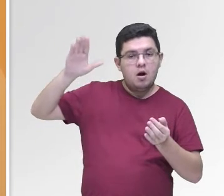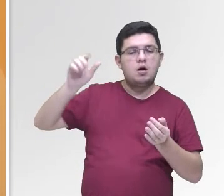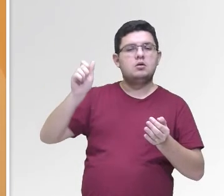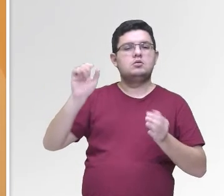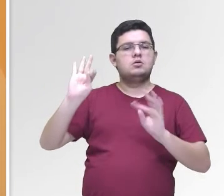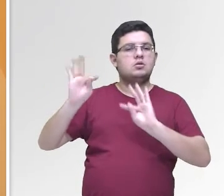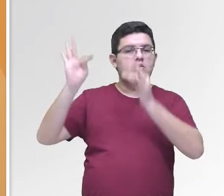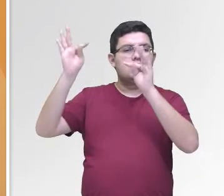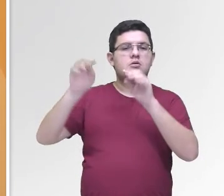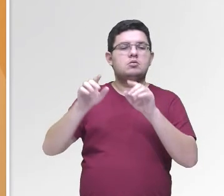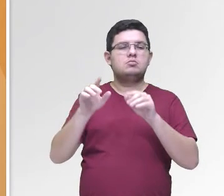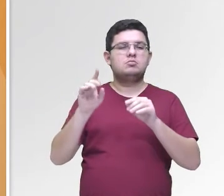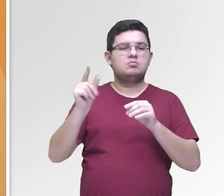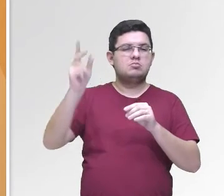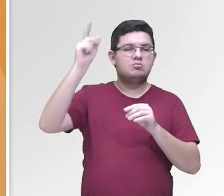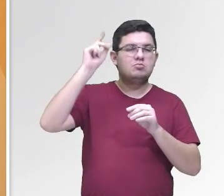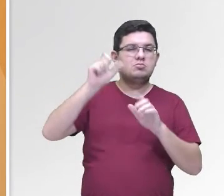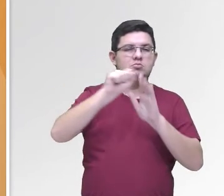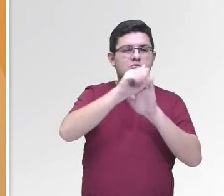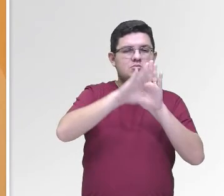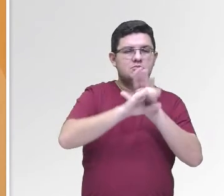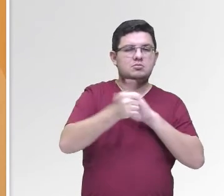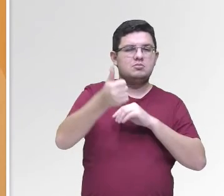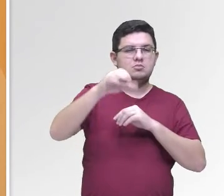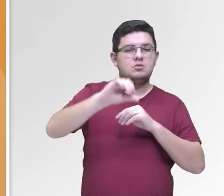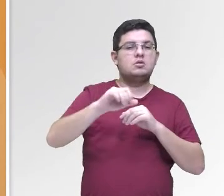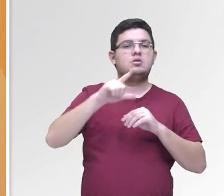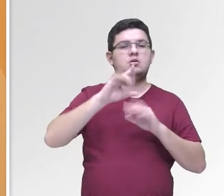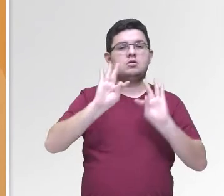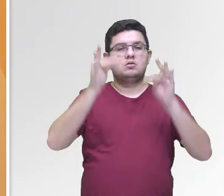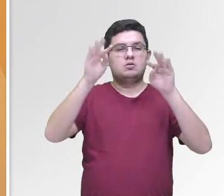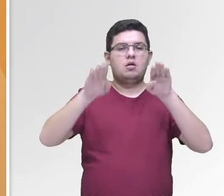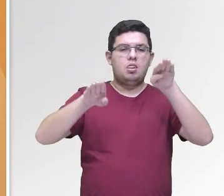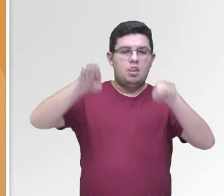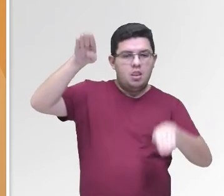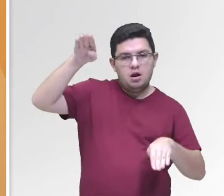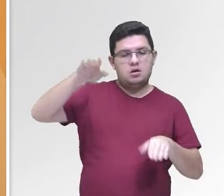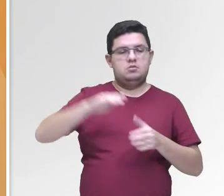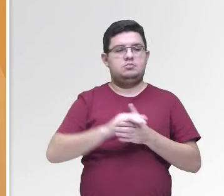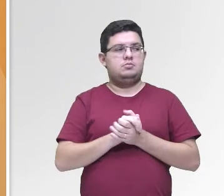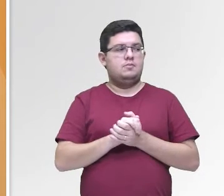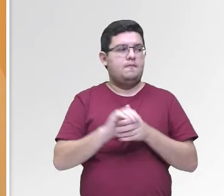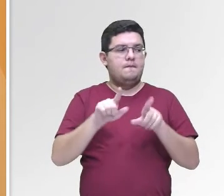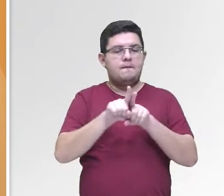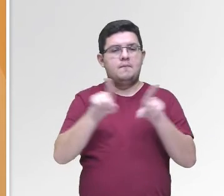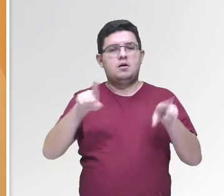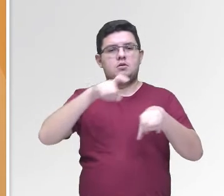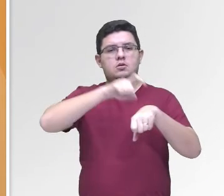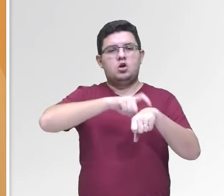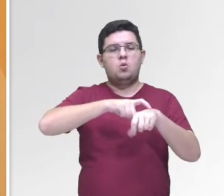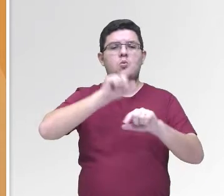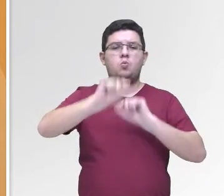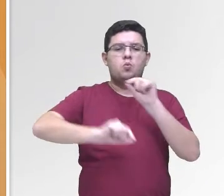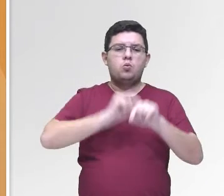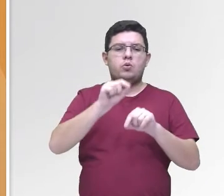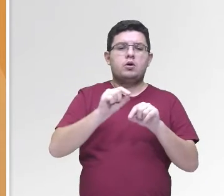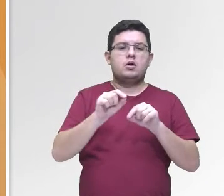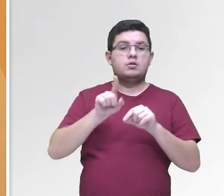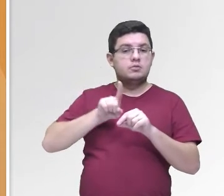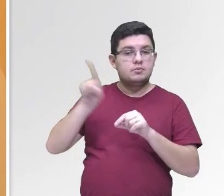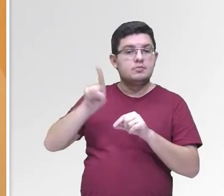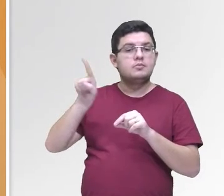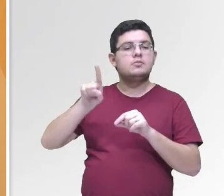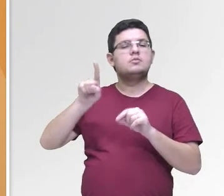muitas diferenças, tá? Mas, nessa época do capitalismo financeiro ou monopolista do século